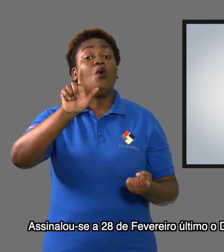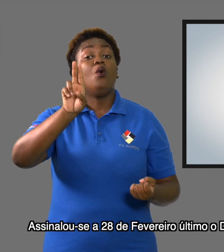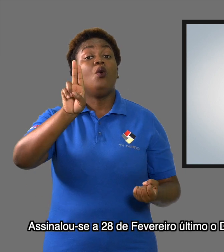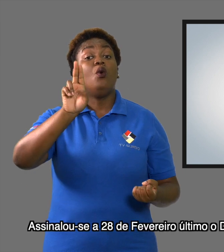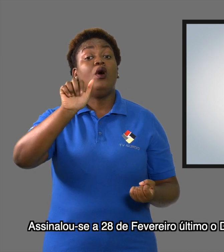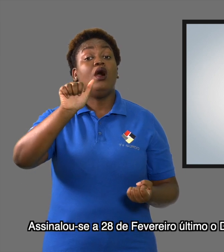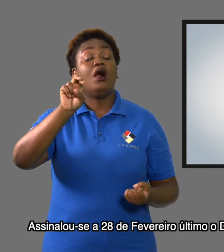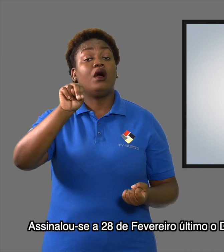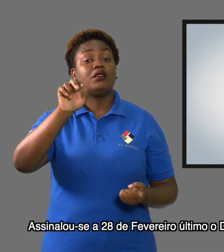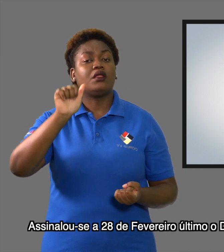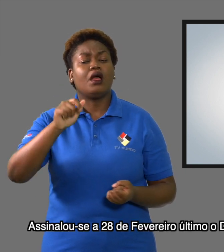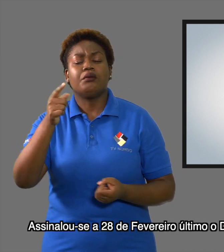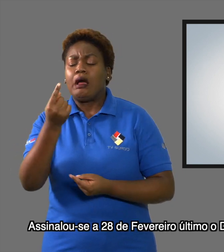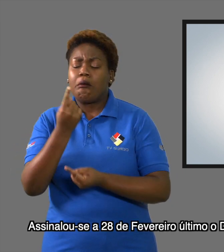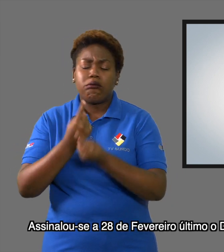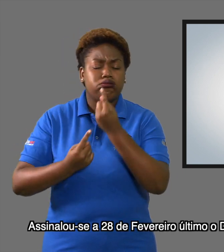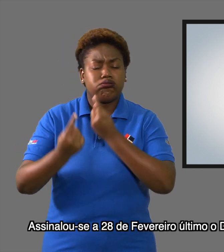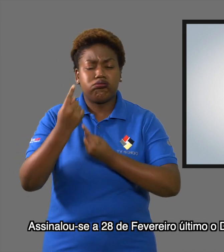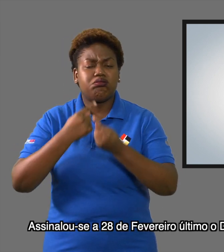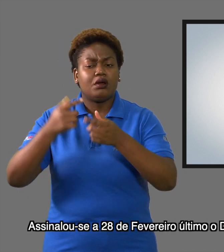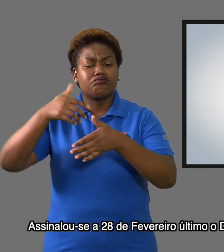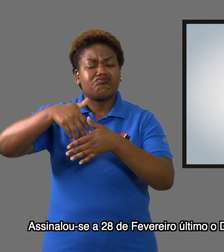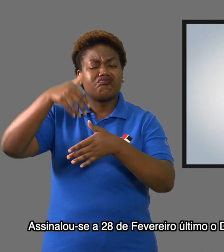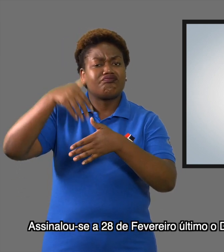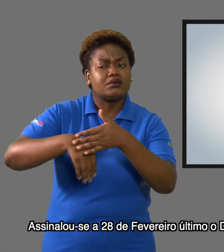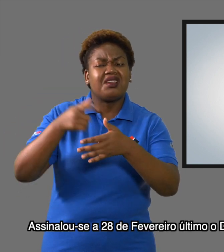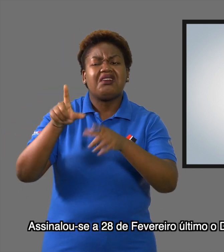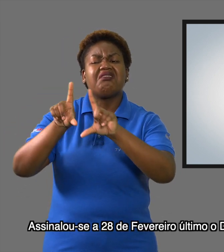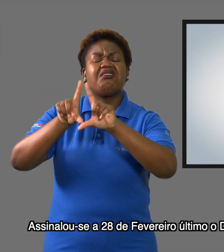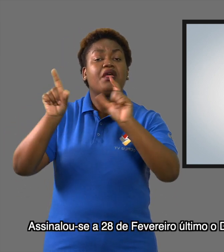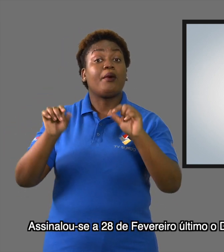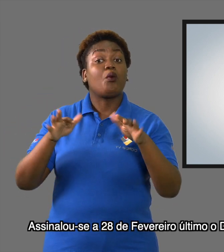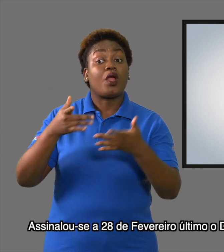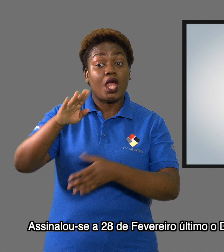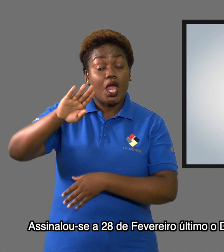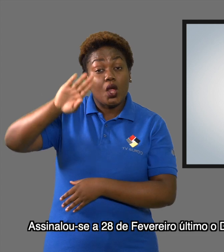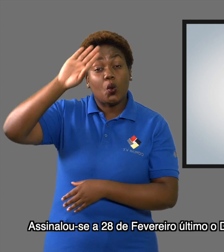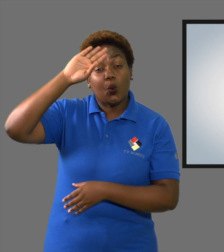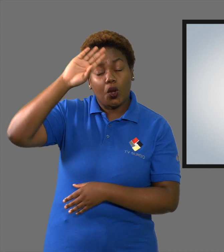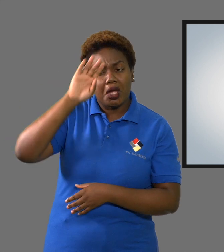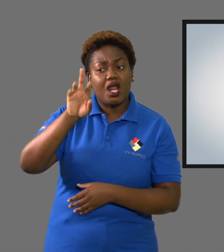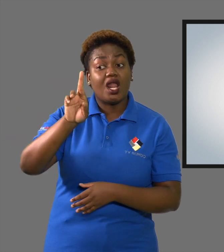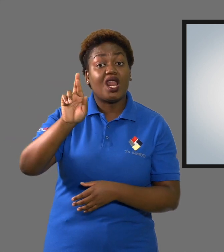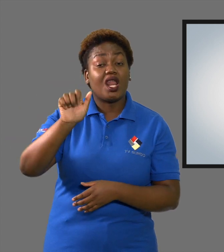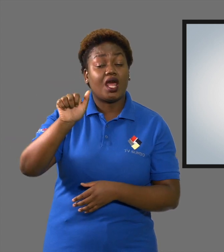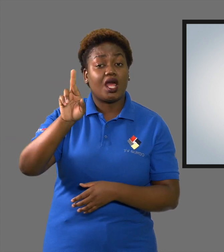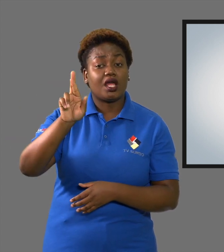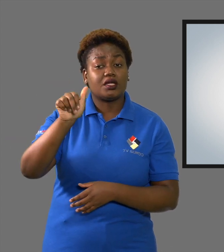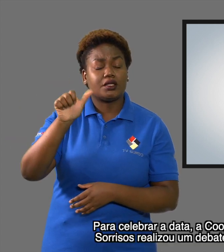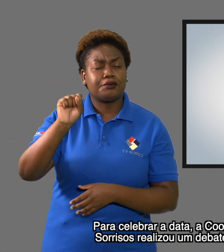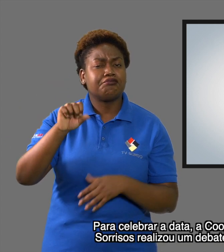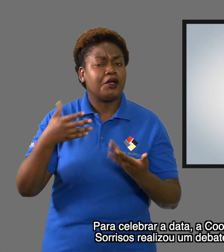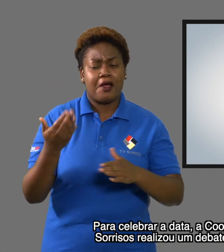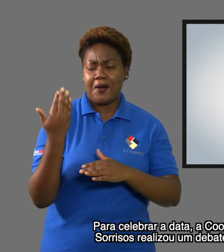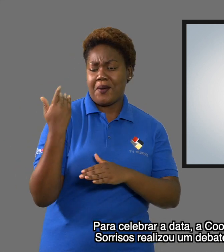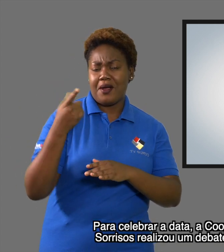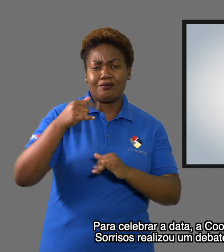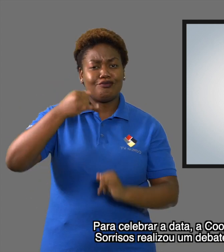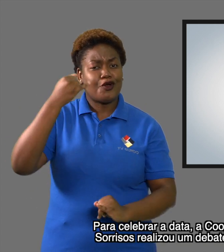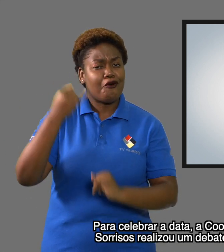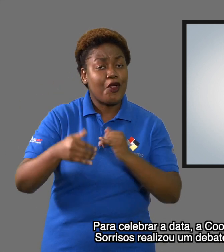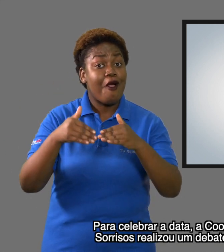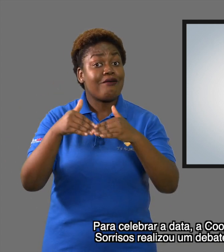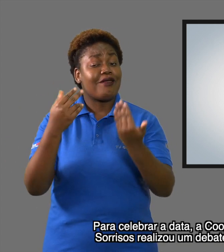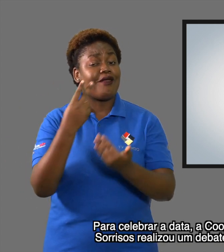Assinalou-se a 28 de fevereiro último o Dia Internacional das Doenças Raras. Para celebrar a